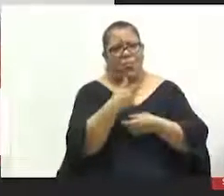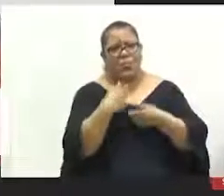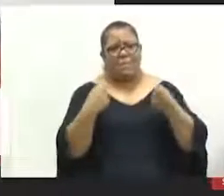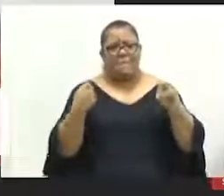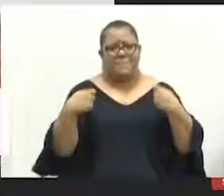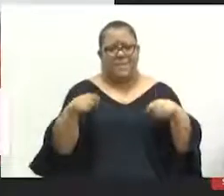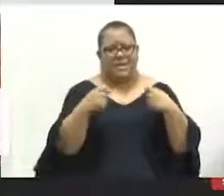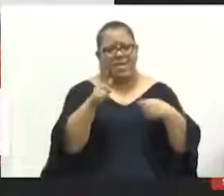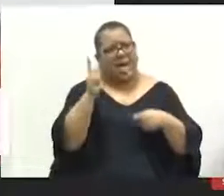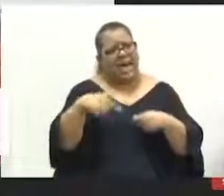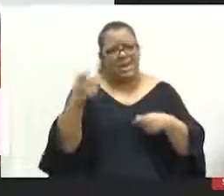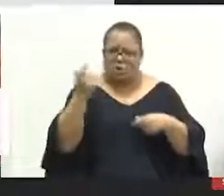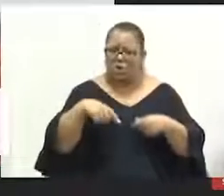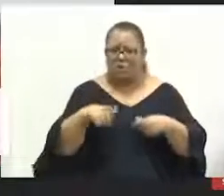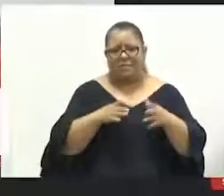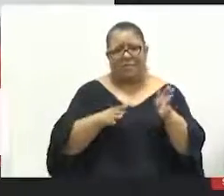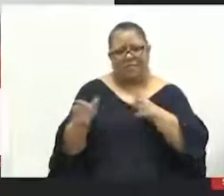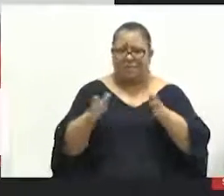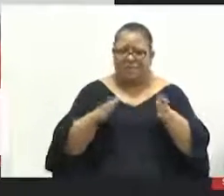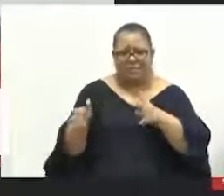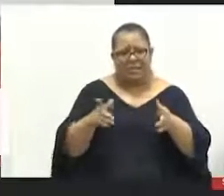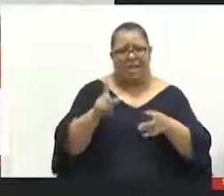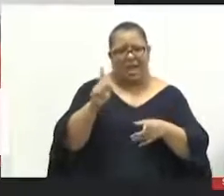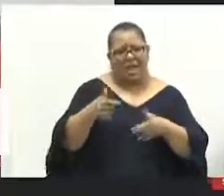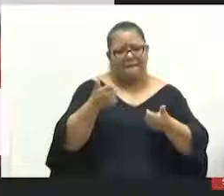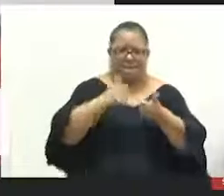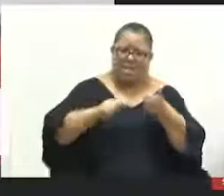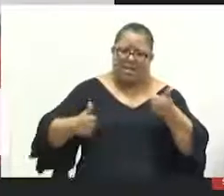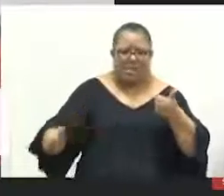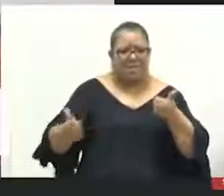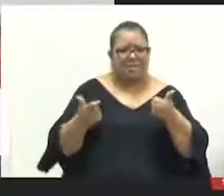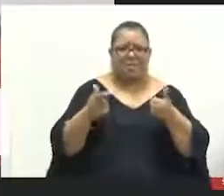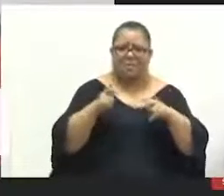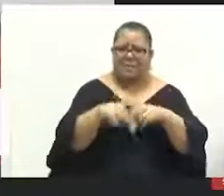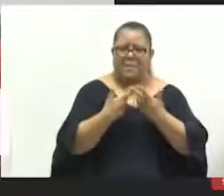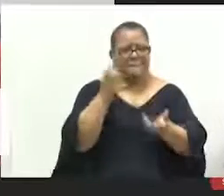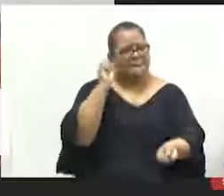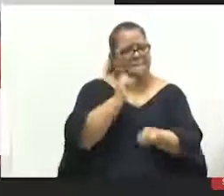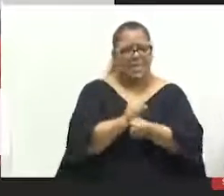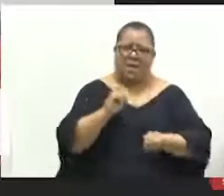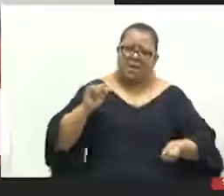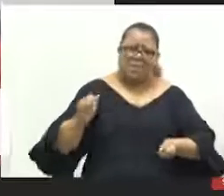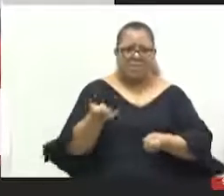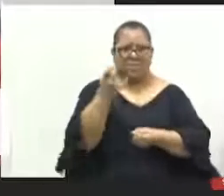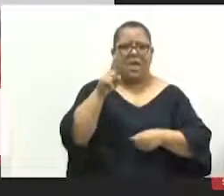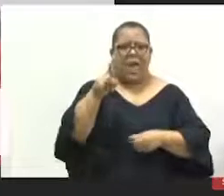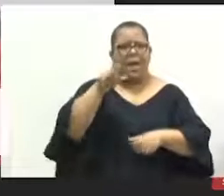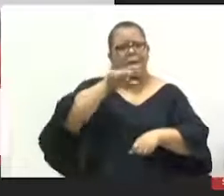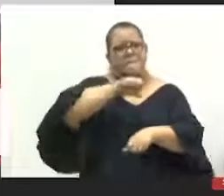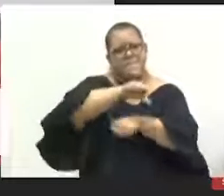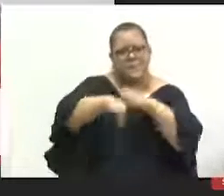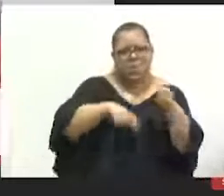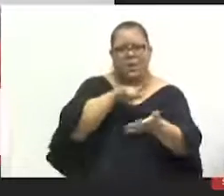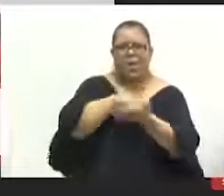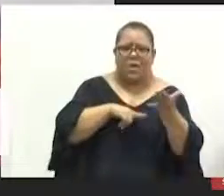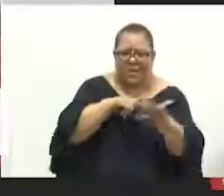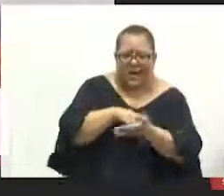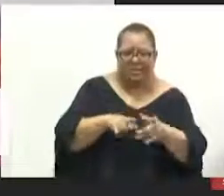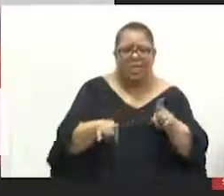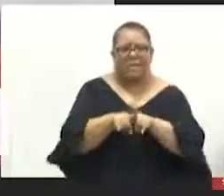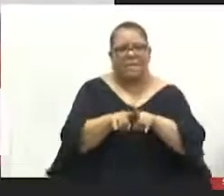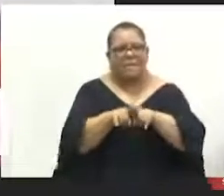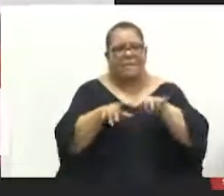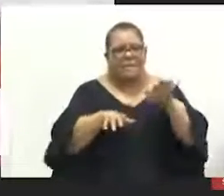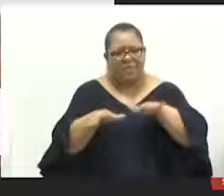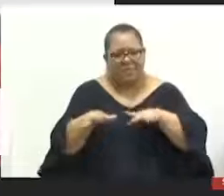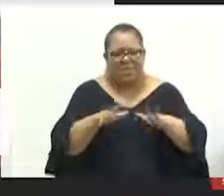é, eu repito, melhorar o controle, a avaliação e a regulação para evitar abuso. No mais, mudar esse contrato, modernizar, diante de